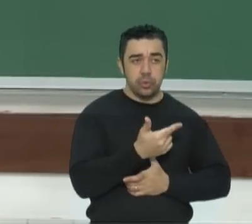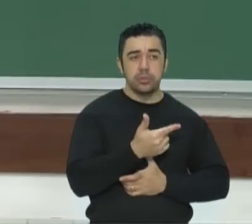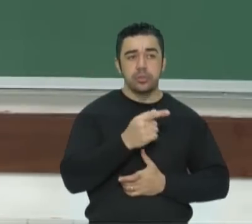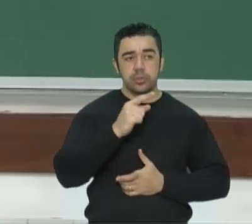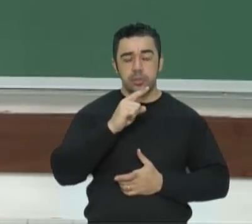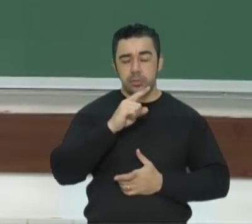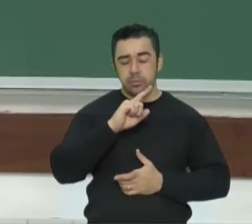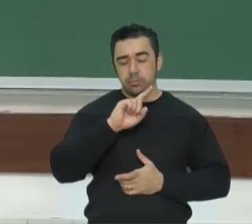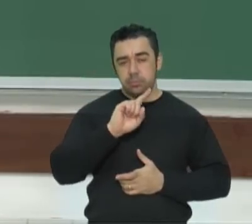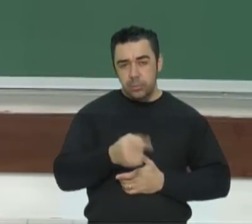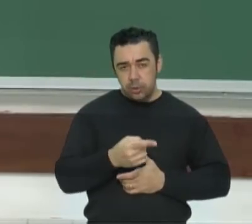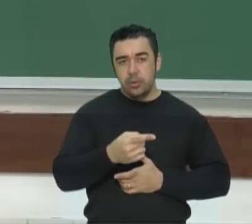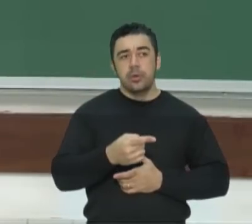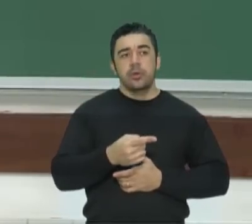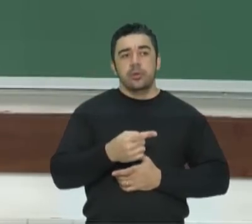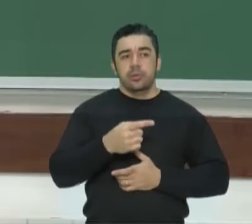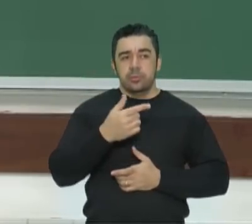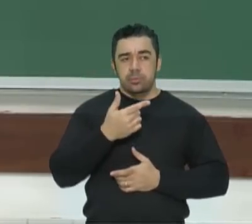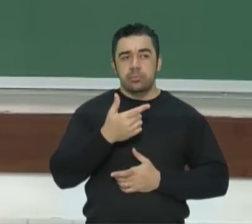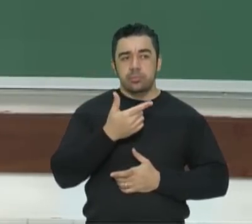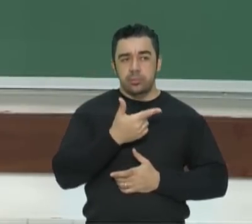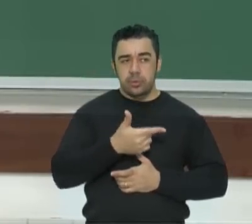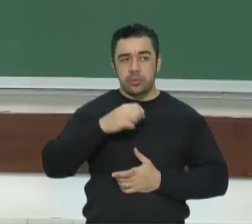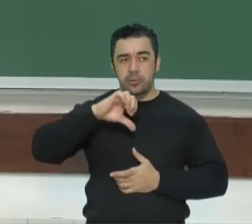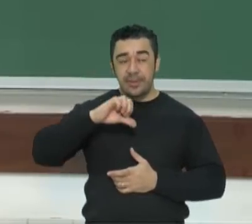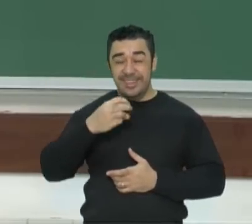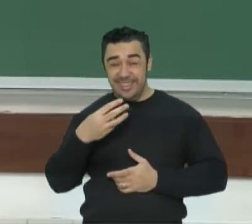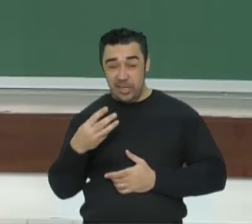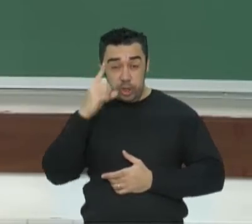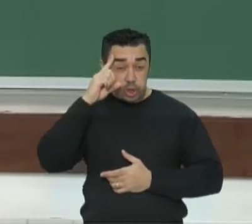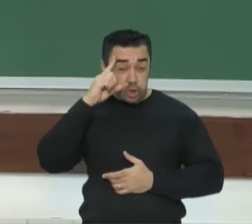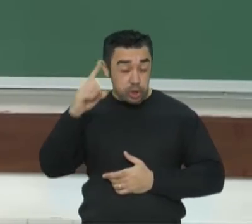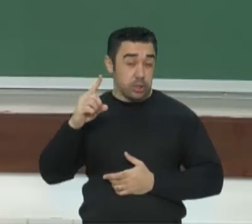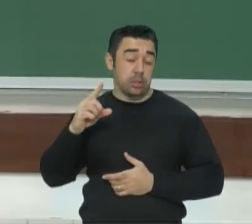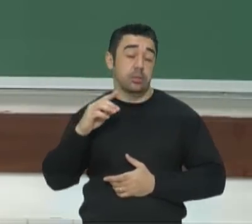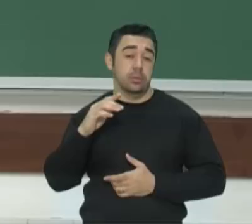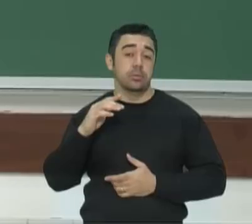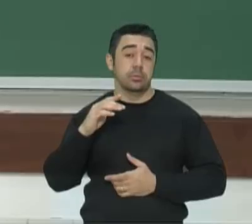2.193 dias de guerra. O que dá uma média, grosso modo, de